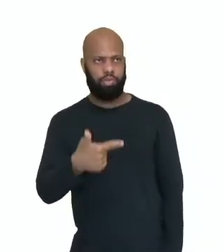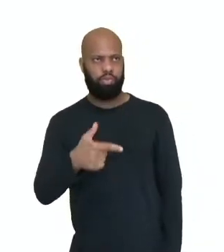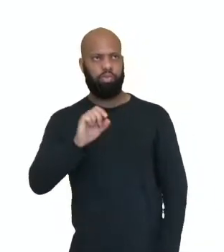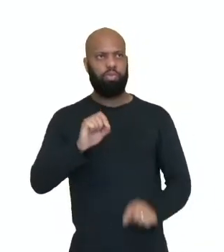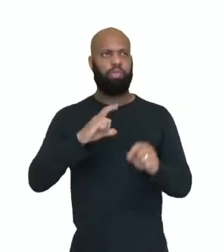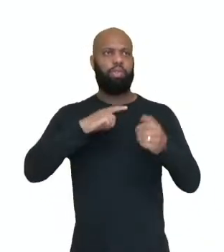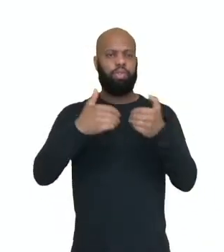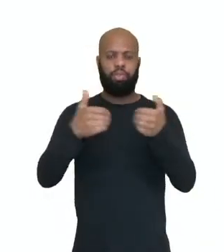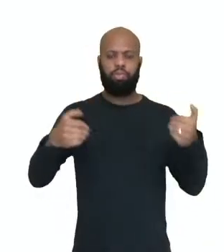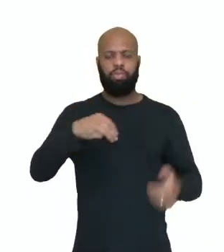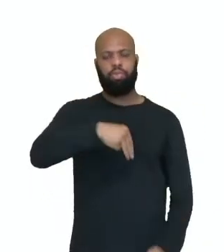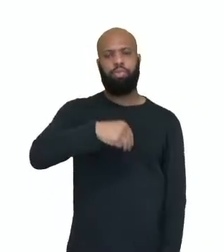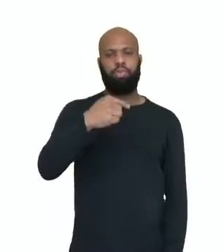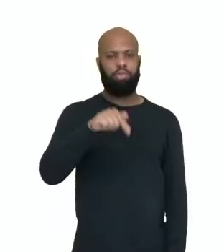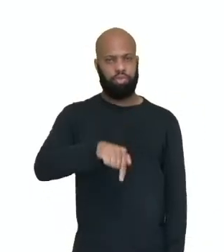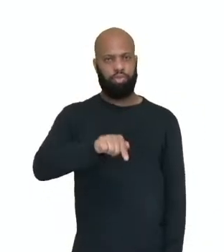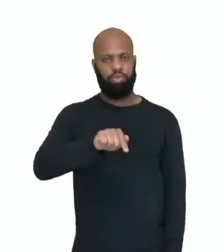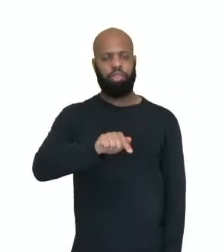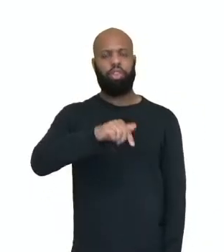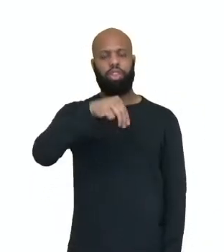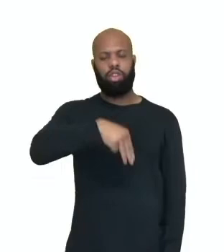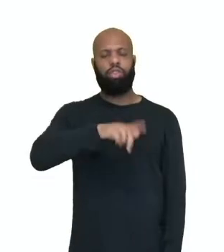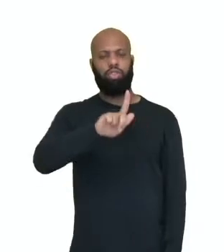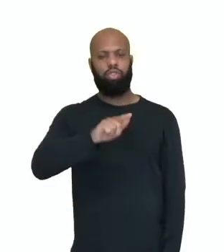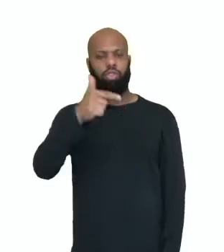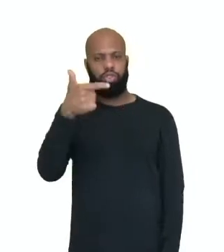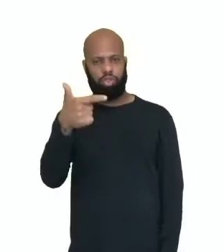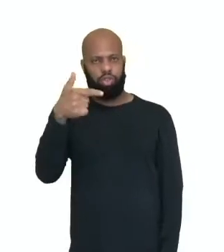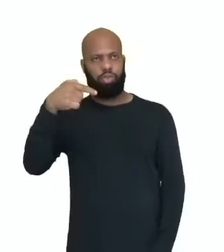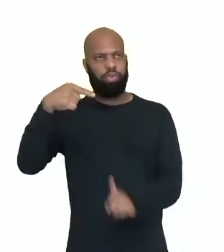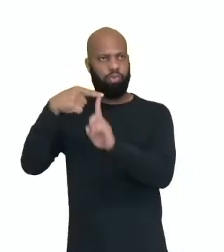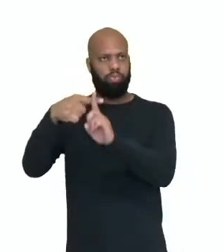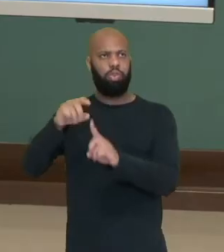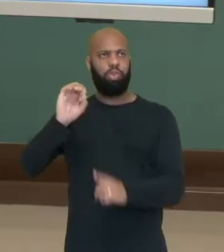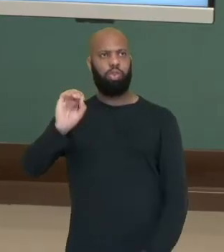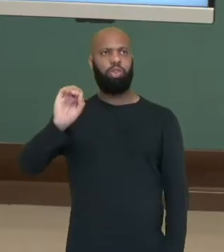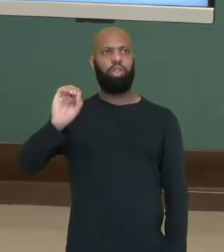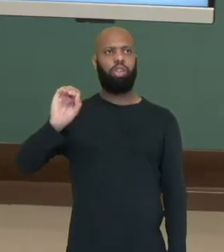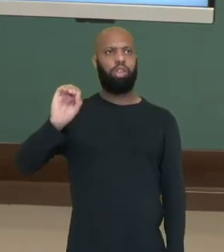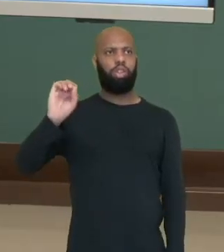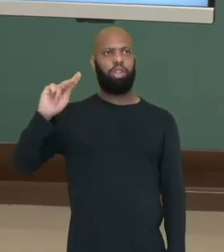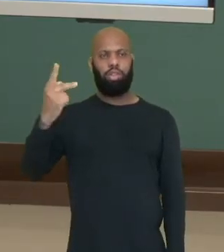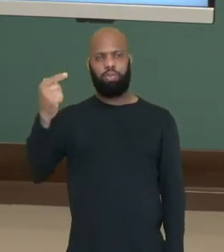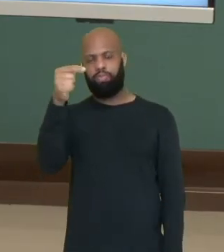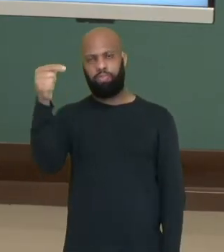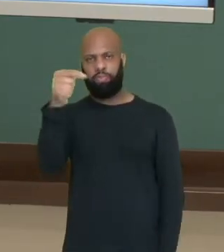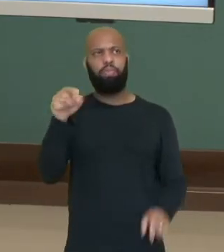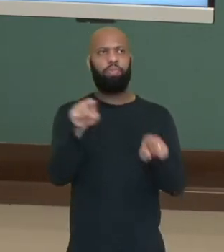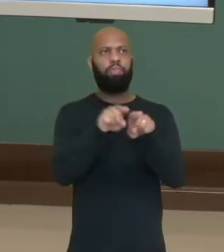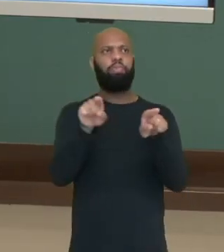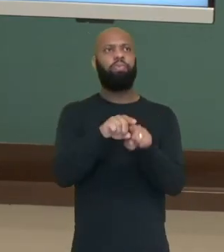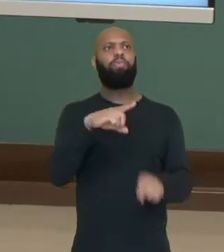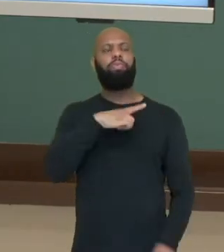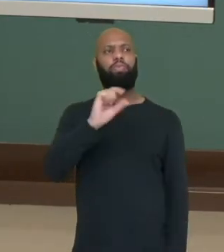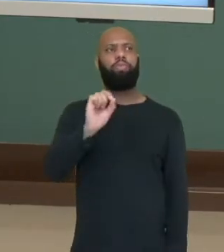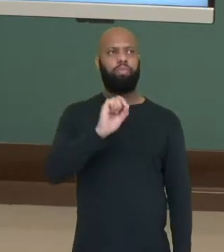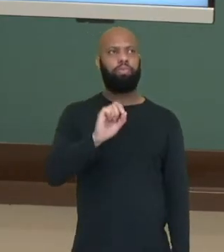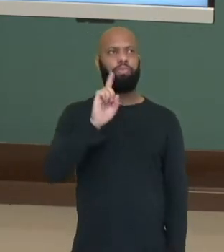se dissocia em Mg2+, e OH-. E aqui a gente tem